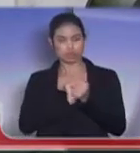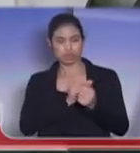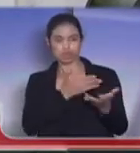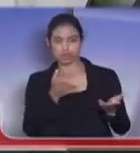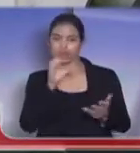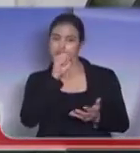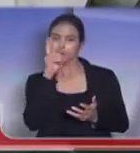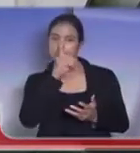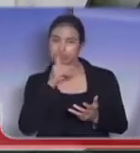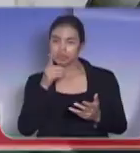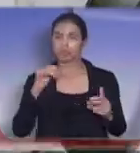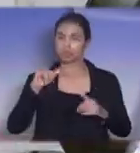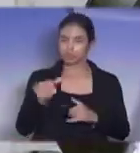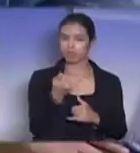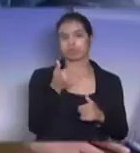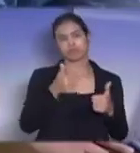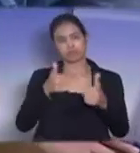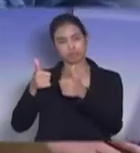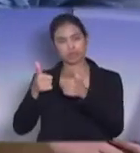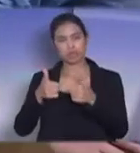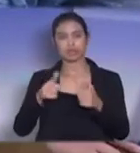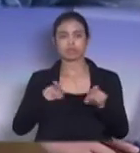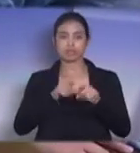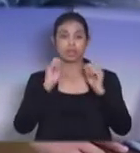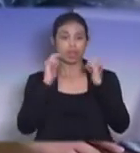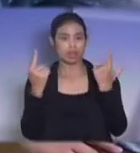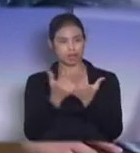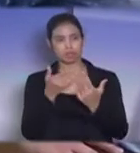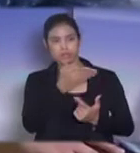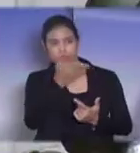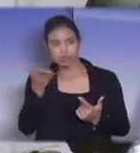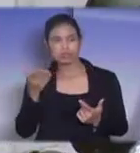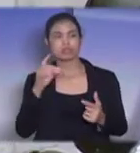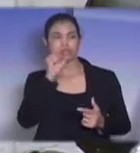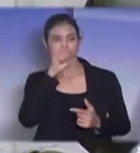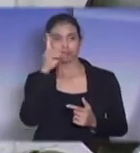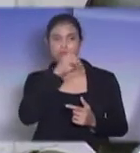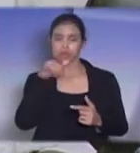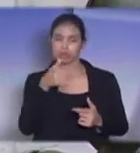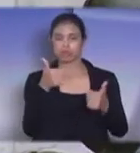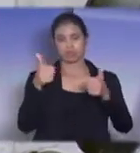aos que nos assistem também pela tv assembléia o excelente final de semana está levantado a sessão